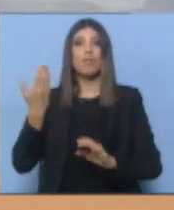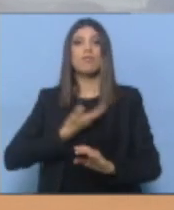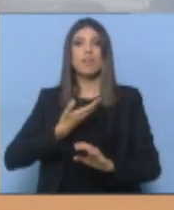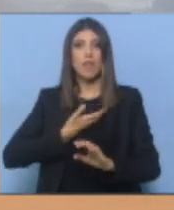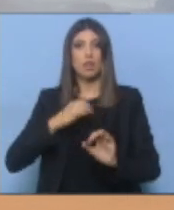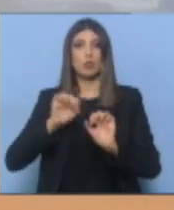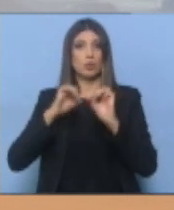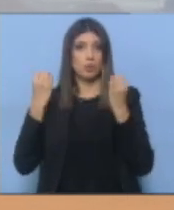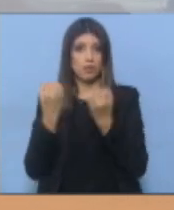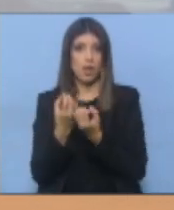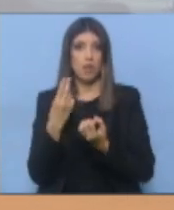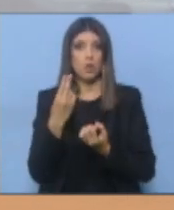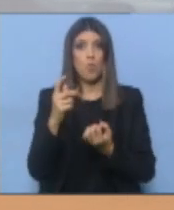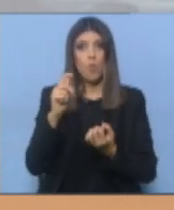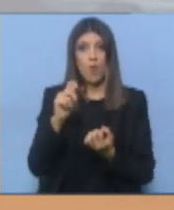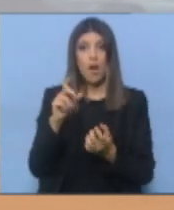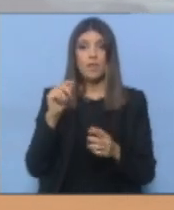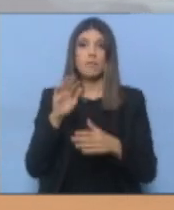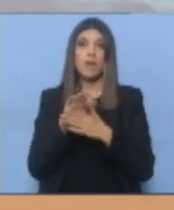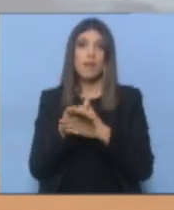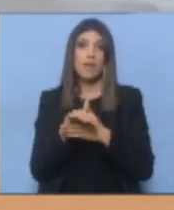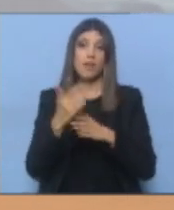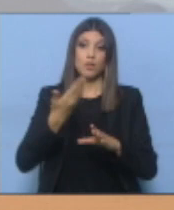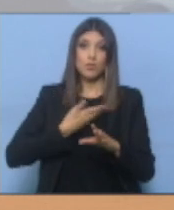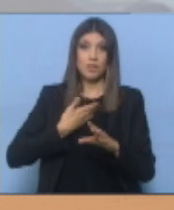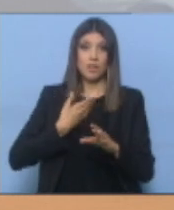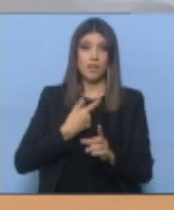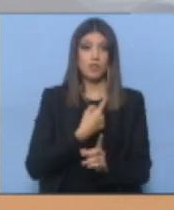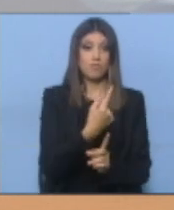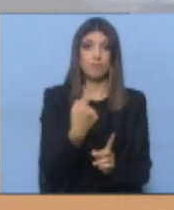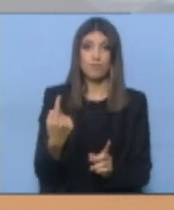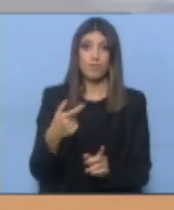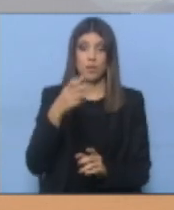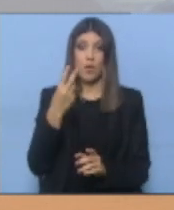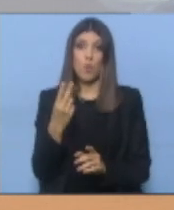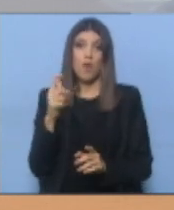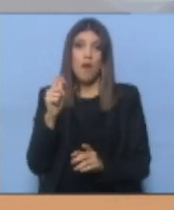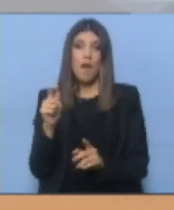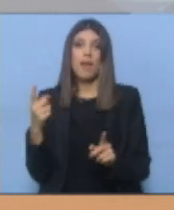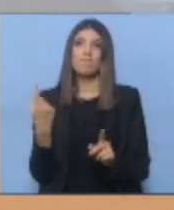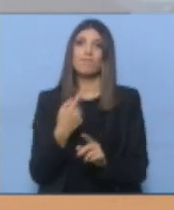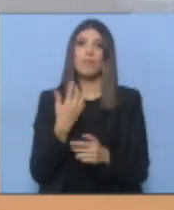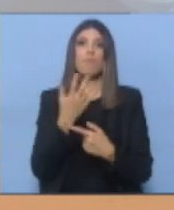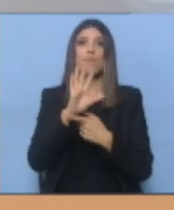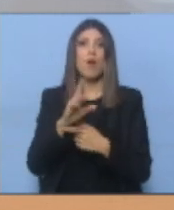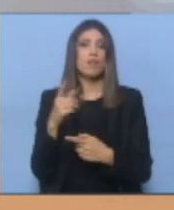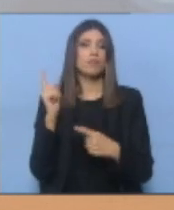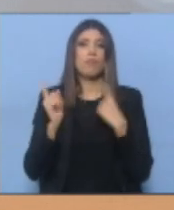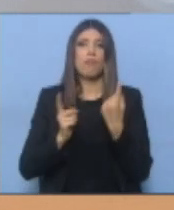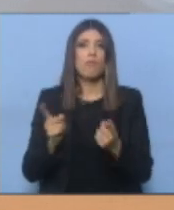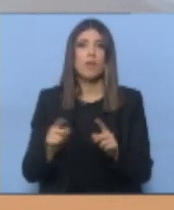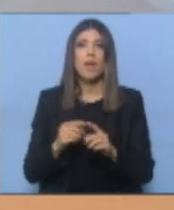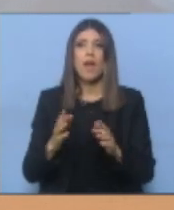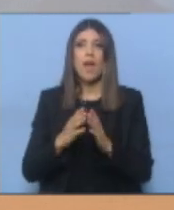União Europeia e com a Carta Social Europeia, e que basicamente o que mostra é que muita gente, e principalmente os